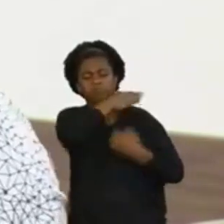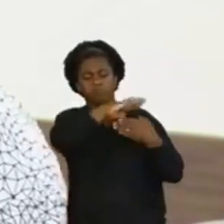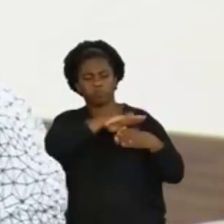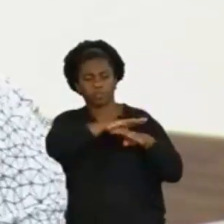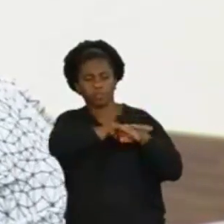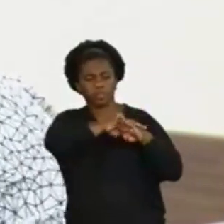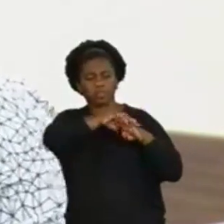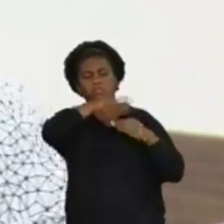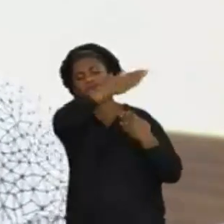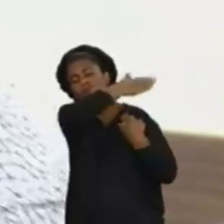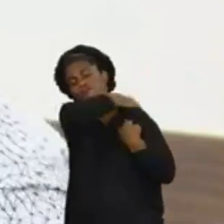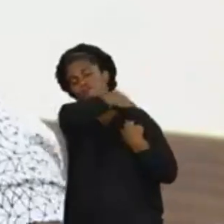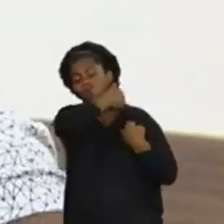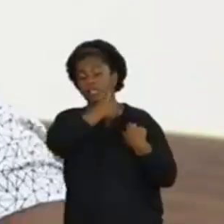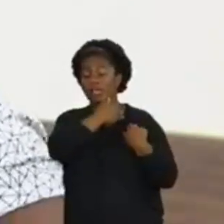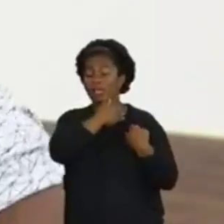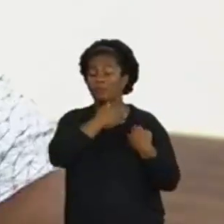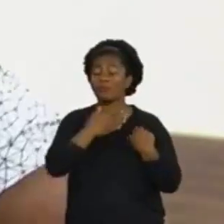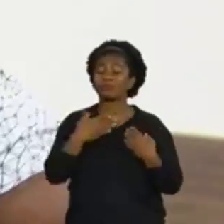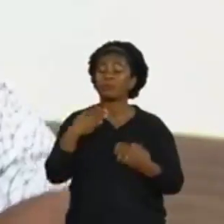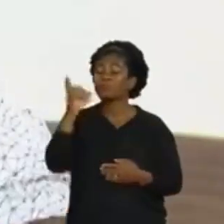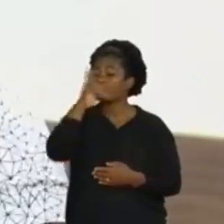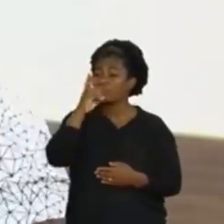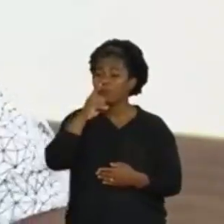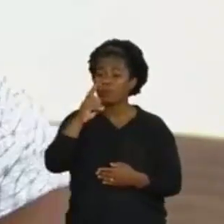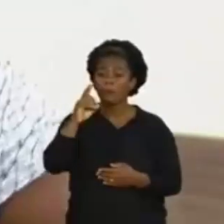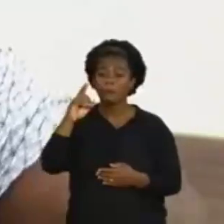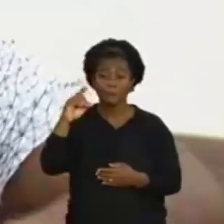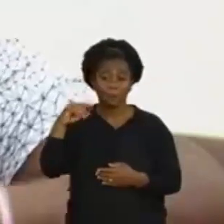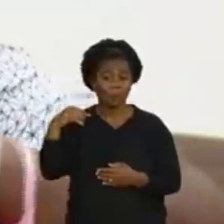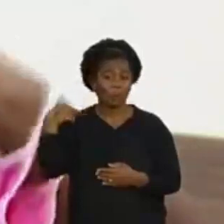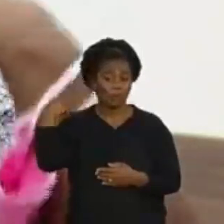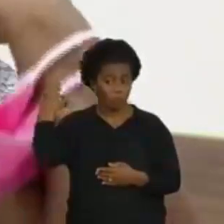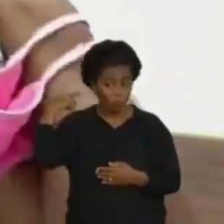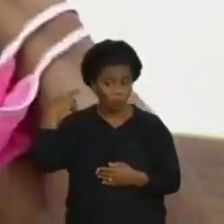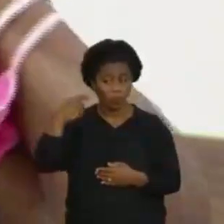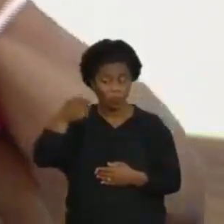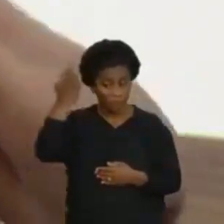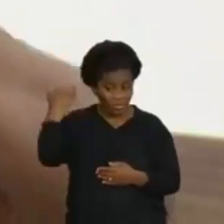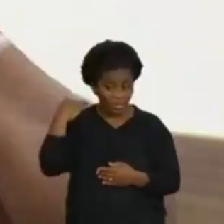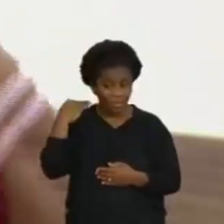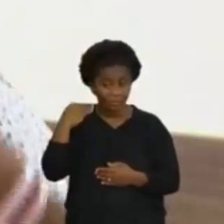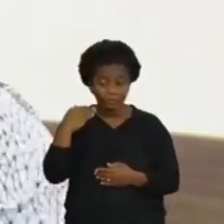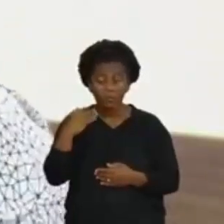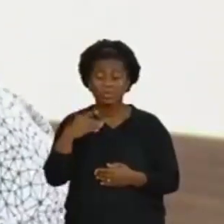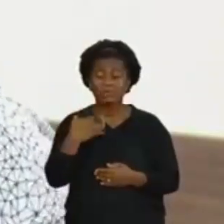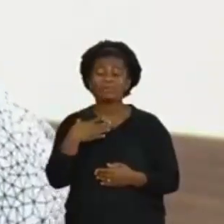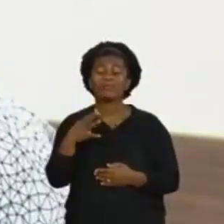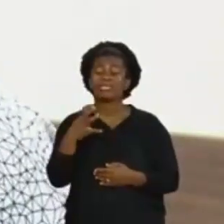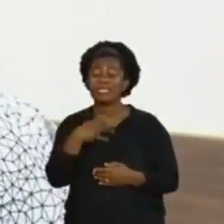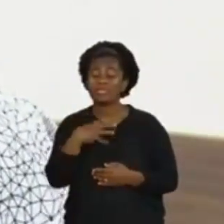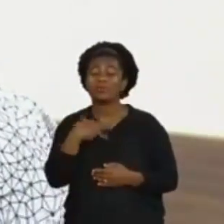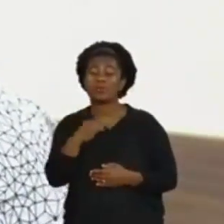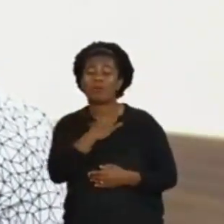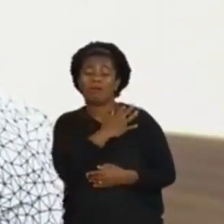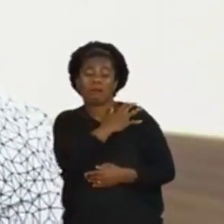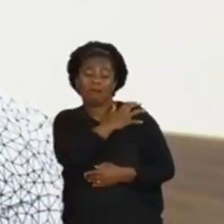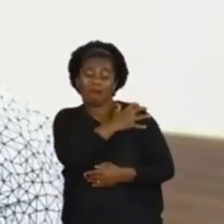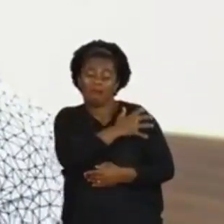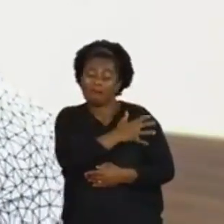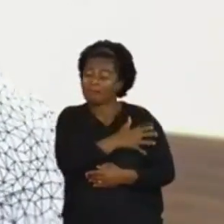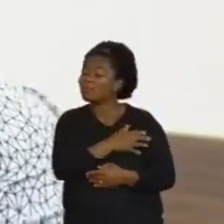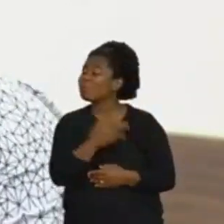domingo passado, eu ainda estava com dor no ombro, parecia uma agulha enfiando no meu ombro, e não levantava o